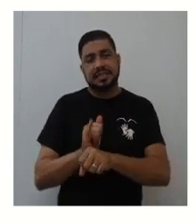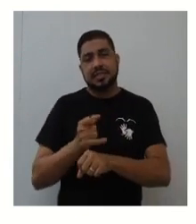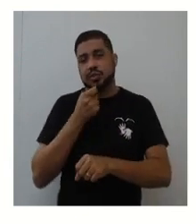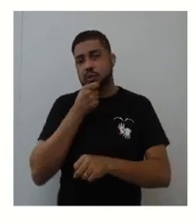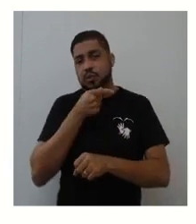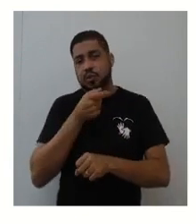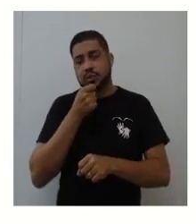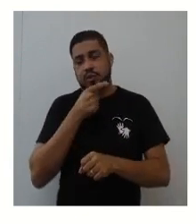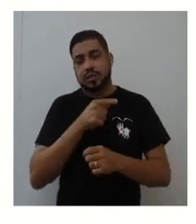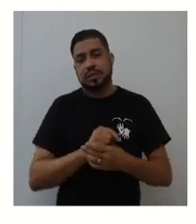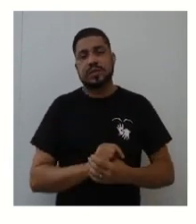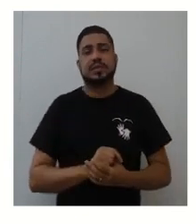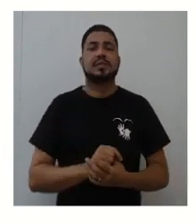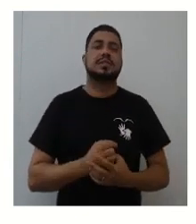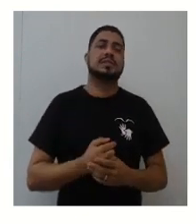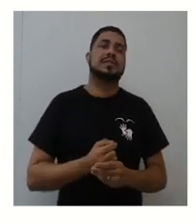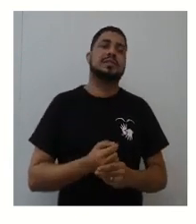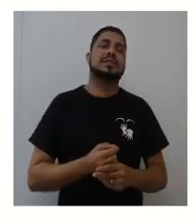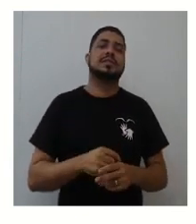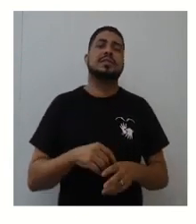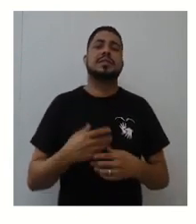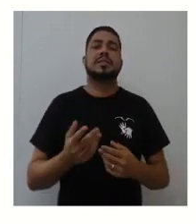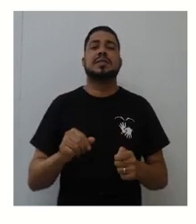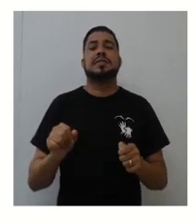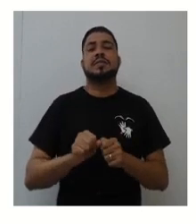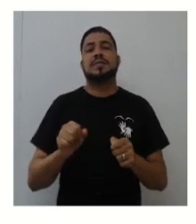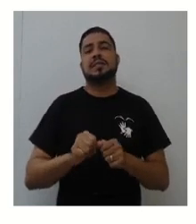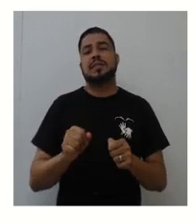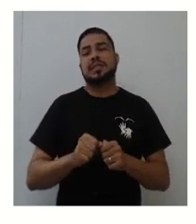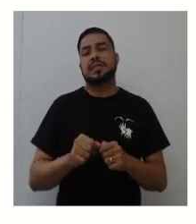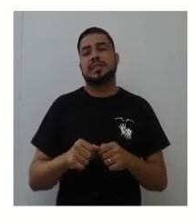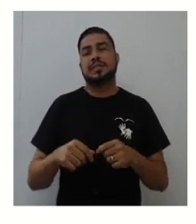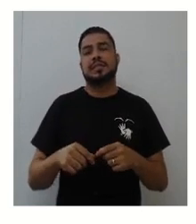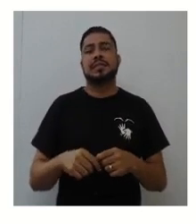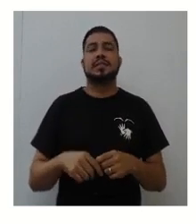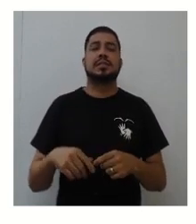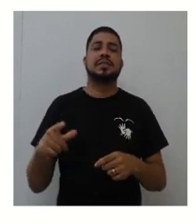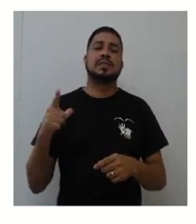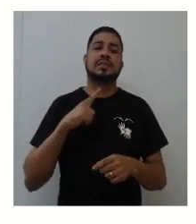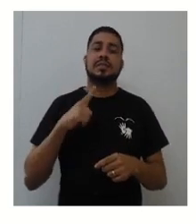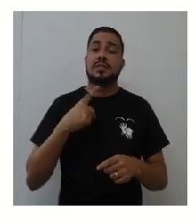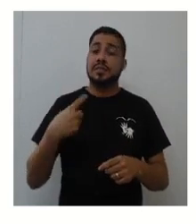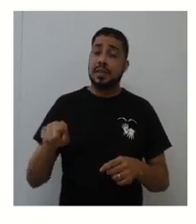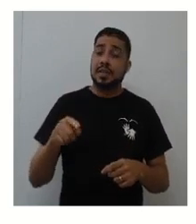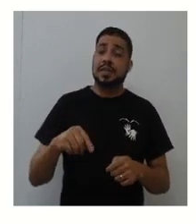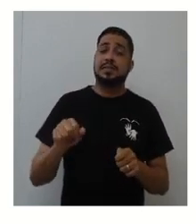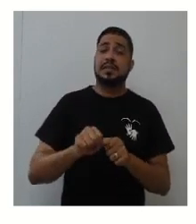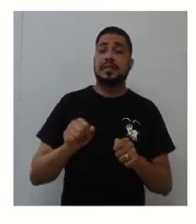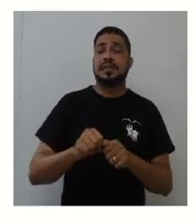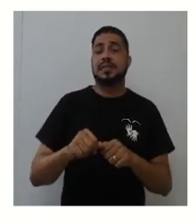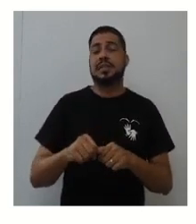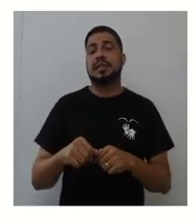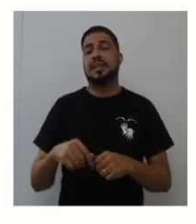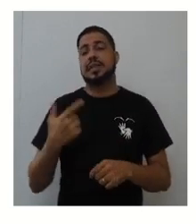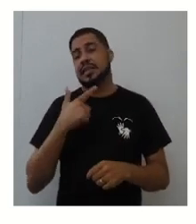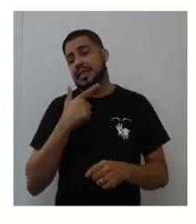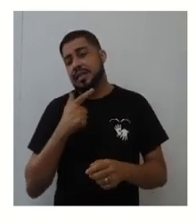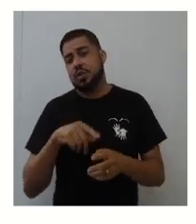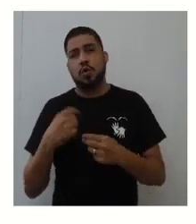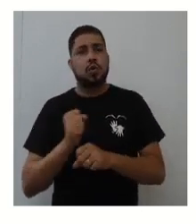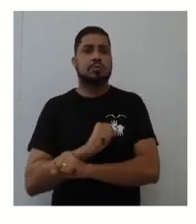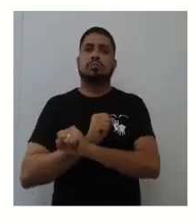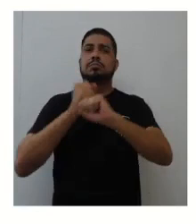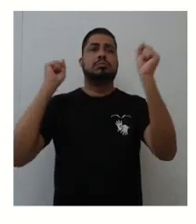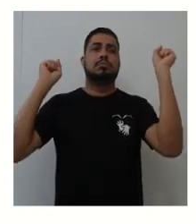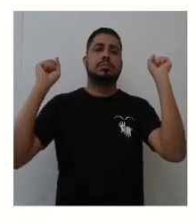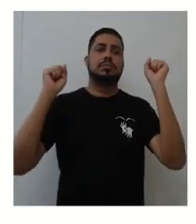mundo sabe disso. Uma tirinha, ela existe, vai fazer uma crítica, mas ela vai fazer uma crítica que vai te fazer rir ou que vai te revoltar, mesmo tendo